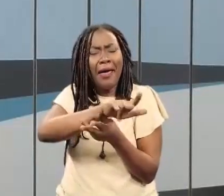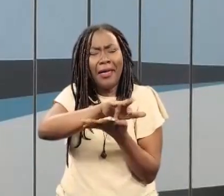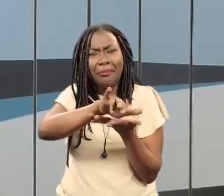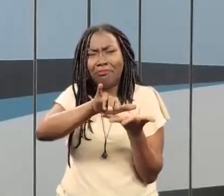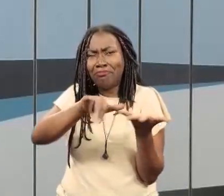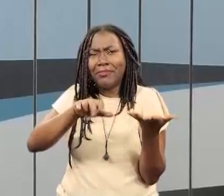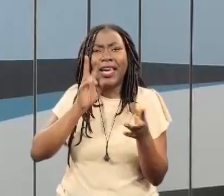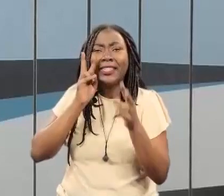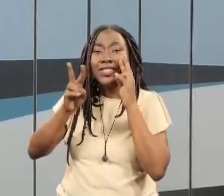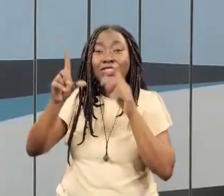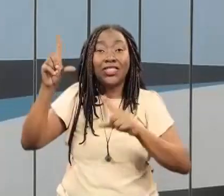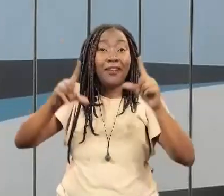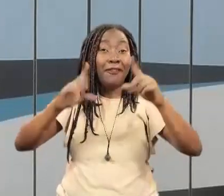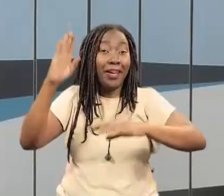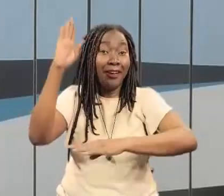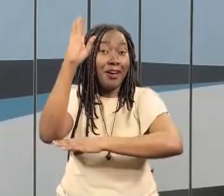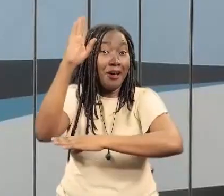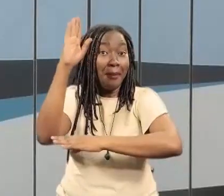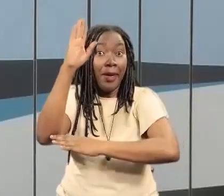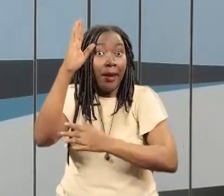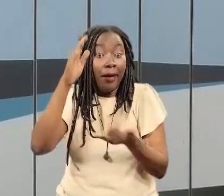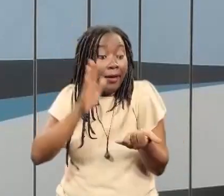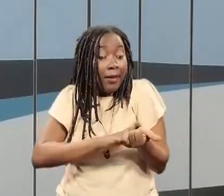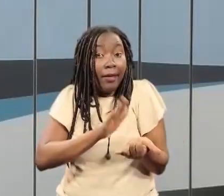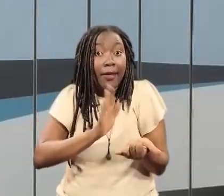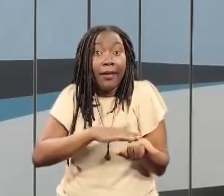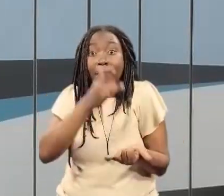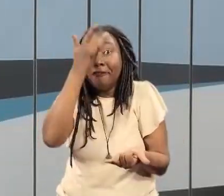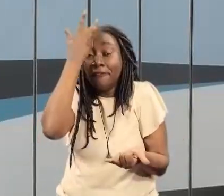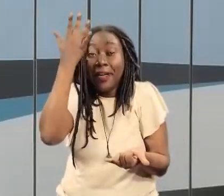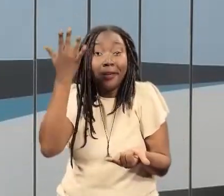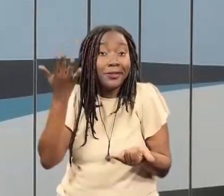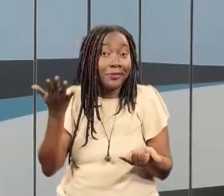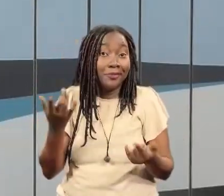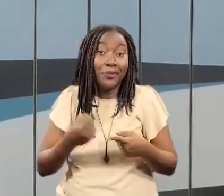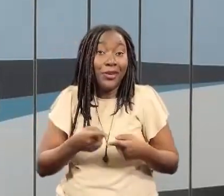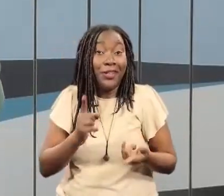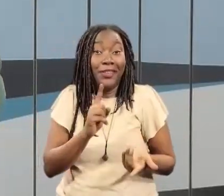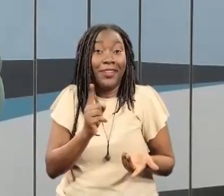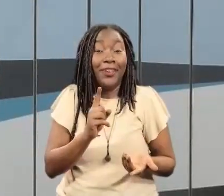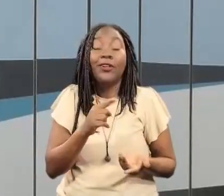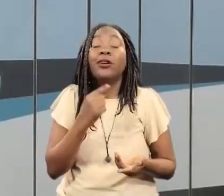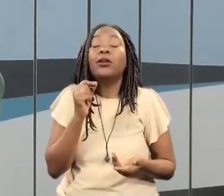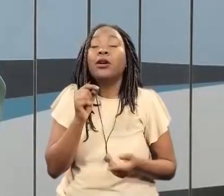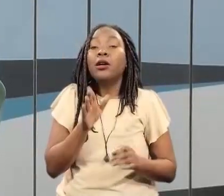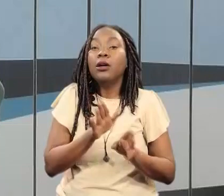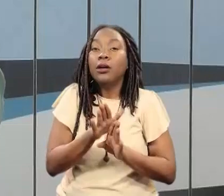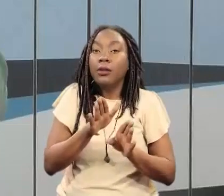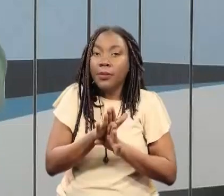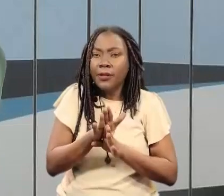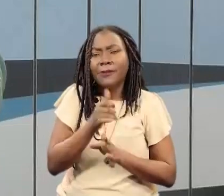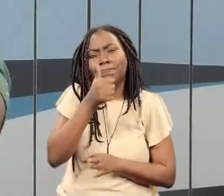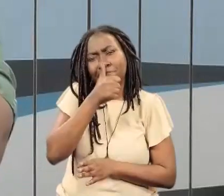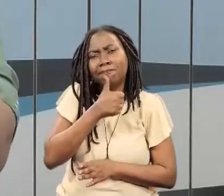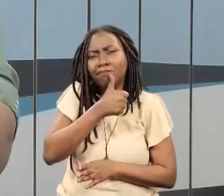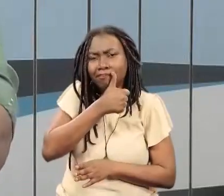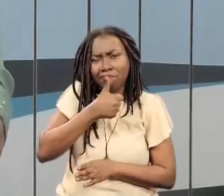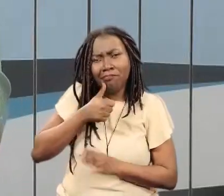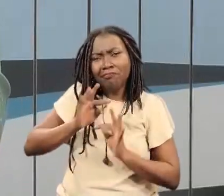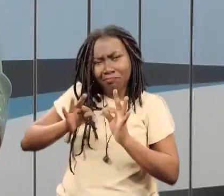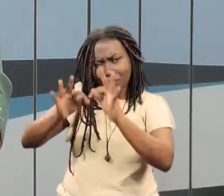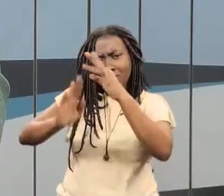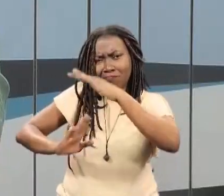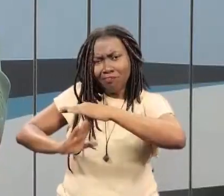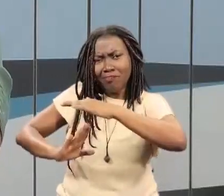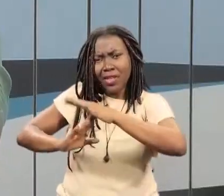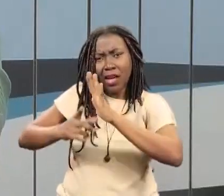Assistir a TV Câmara. Na palma da mão. Da minha mão, por que não? Então, assim... O que se recomenda? Vamos fazer um jejum ali de tecnologia